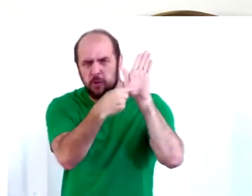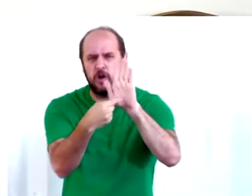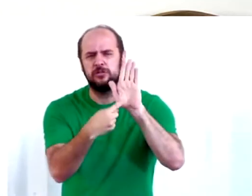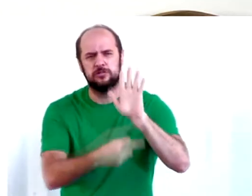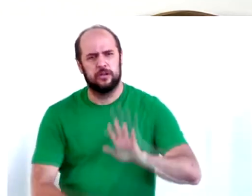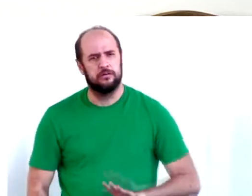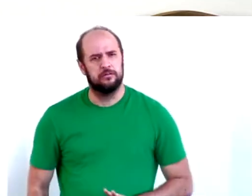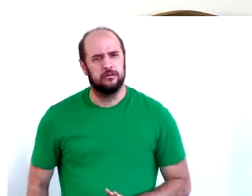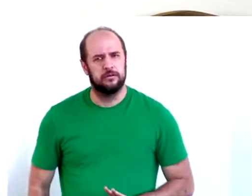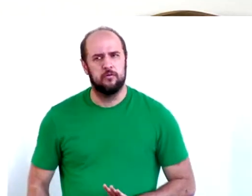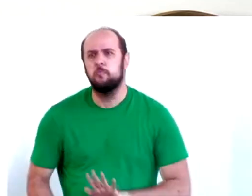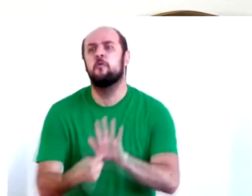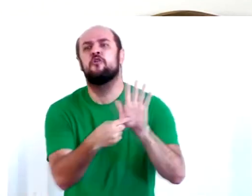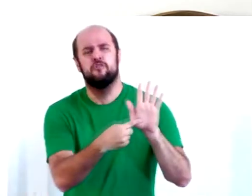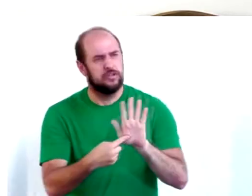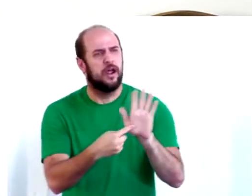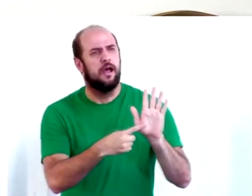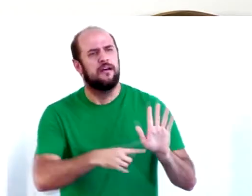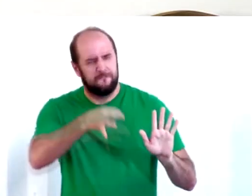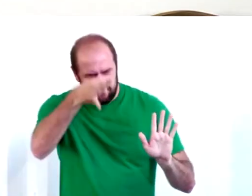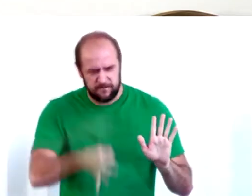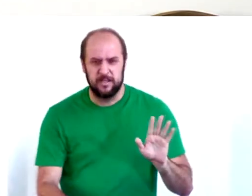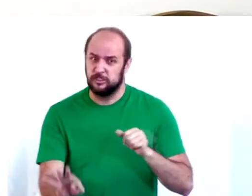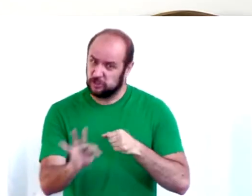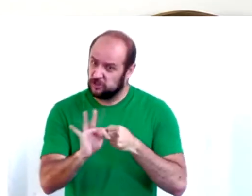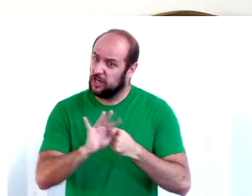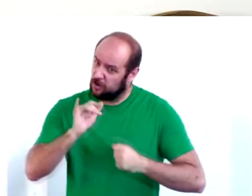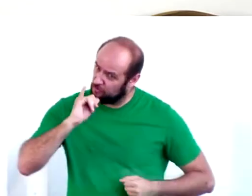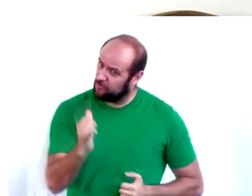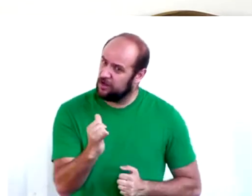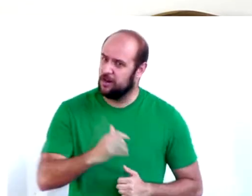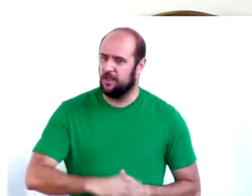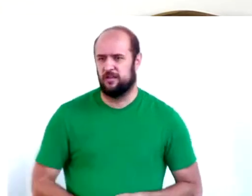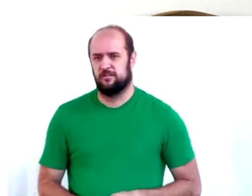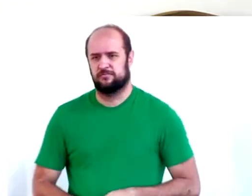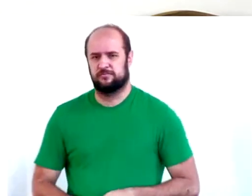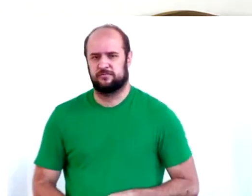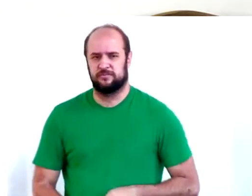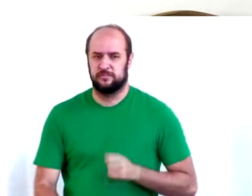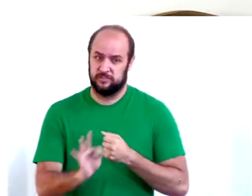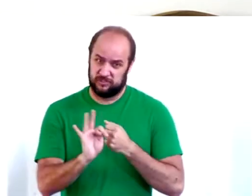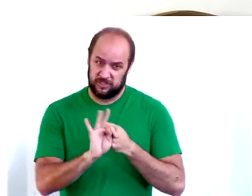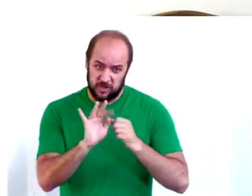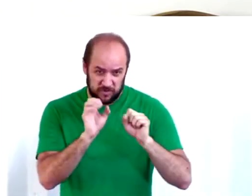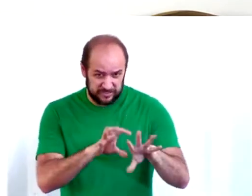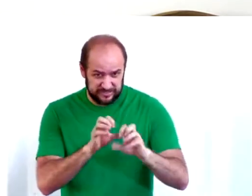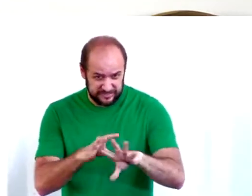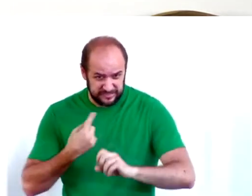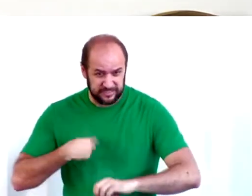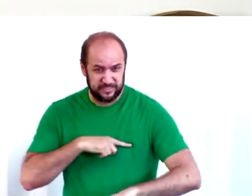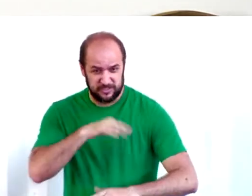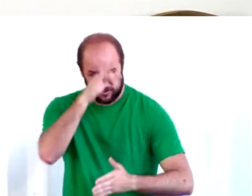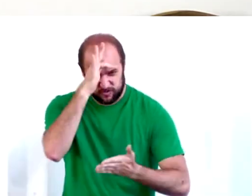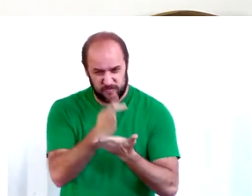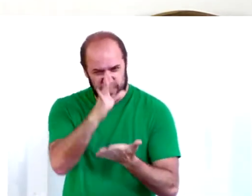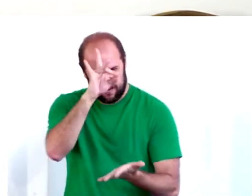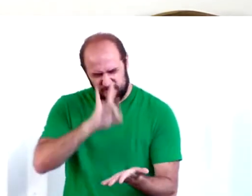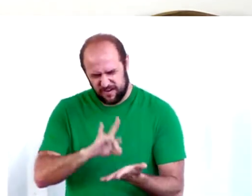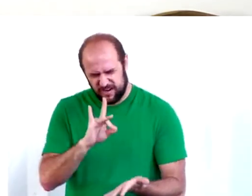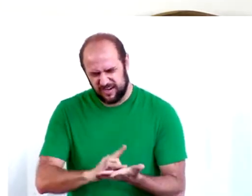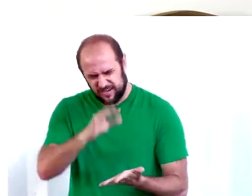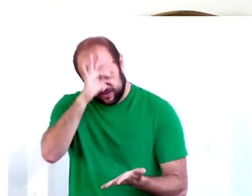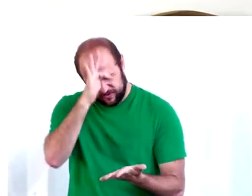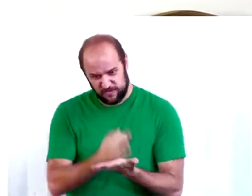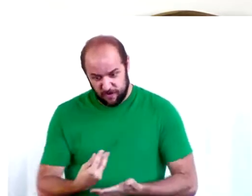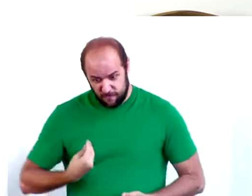mundo. Mostrar que é isso que Tiago diz. Tiago nos ensina a viver uma fé verdadeira, uma fé viva,